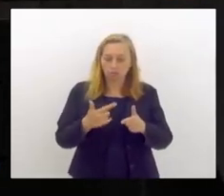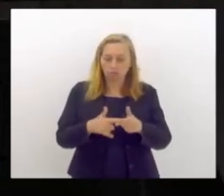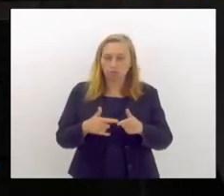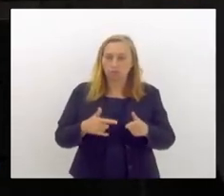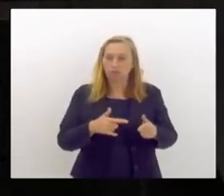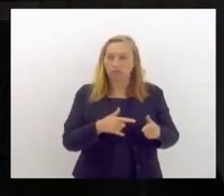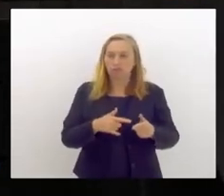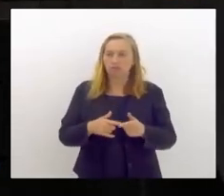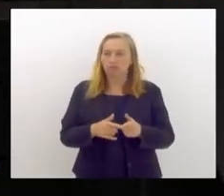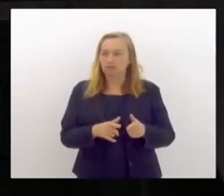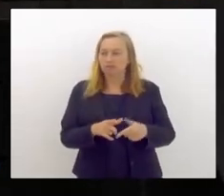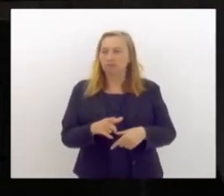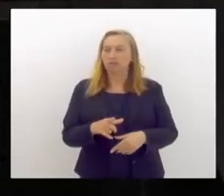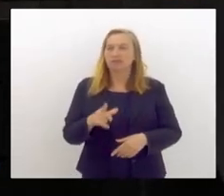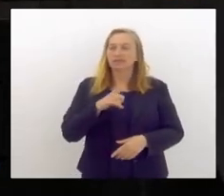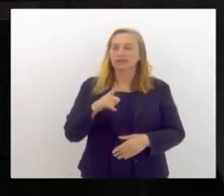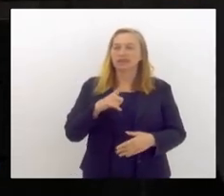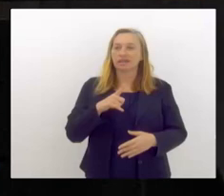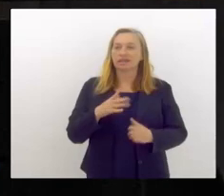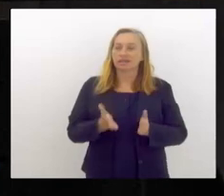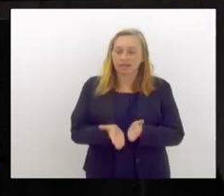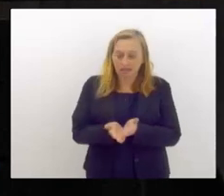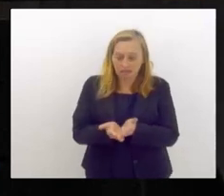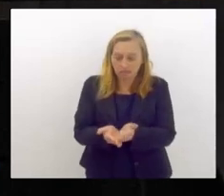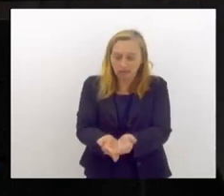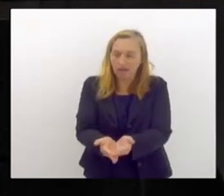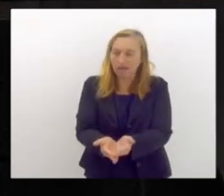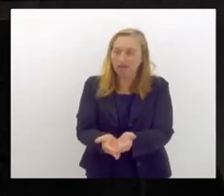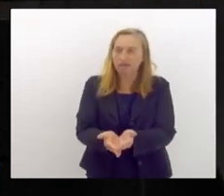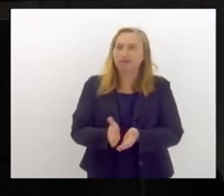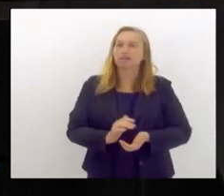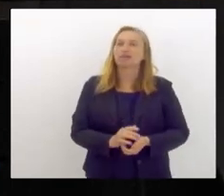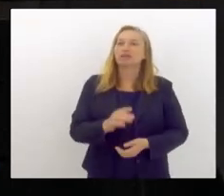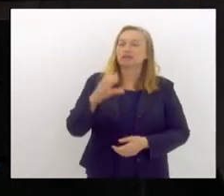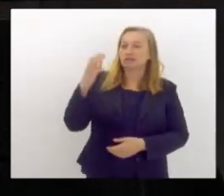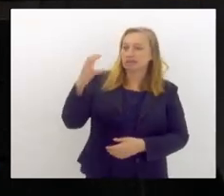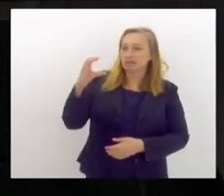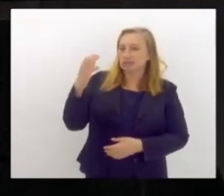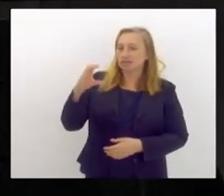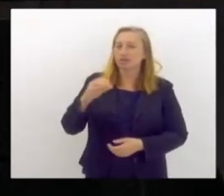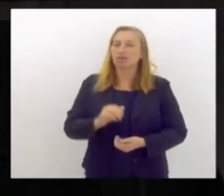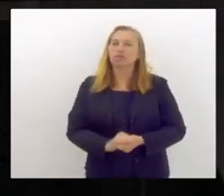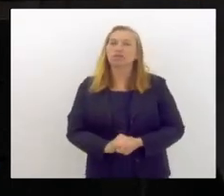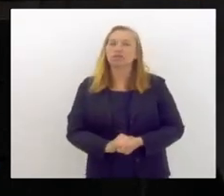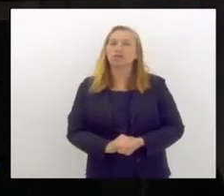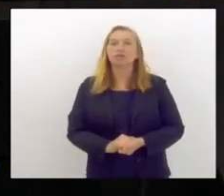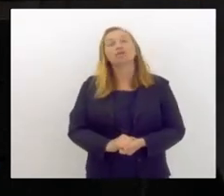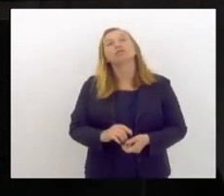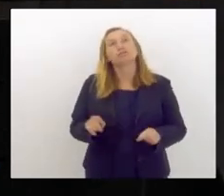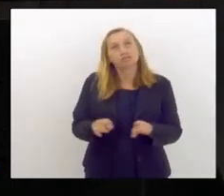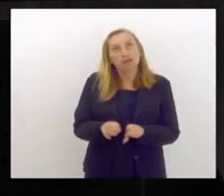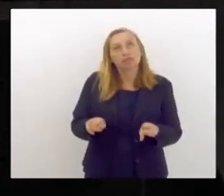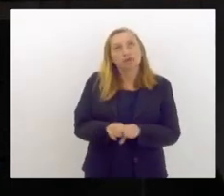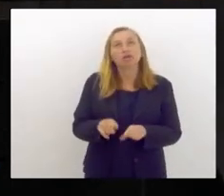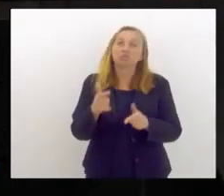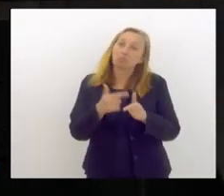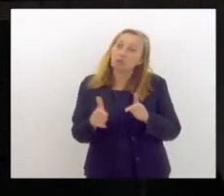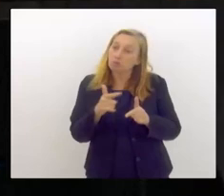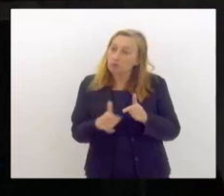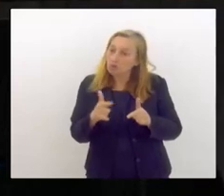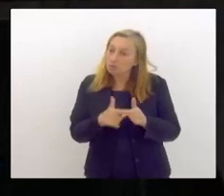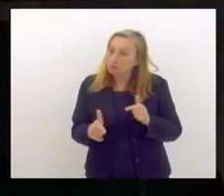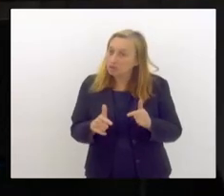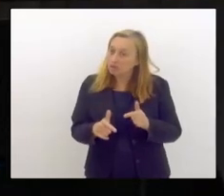gente tem as barcas que fazem aí o trajeto Niterói, enfim, também com um problema de